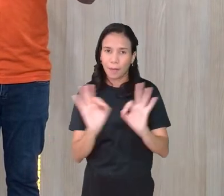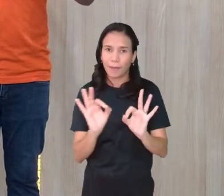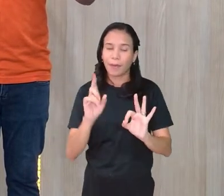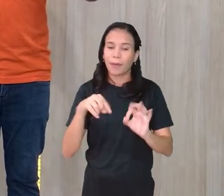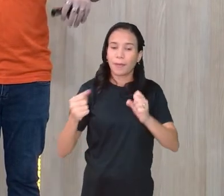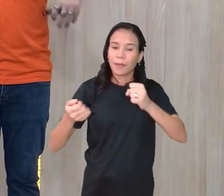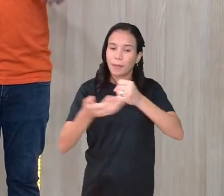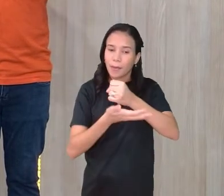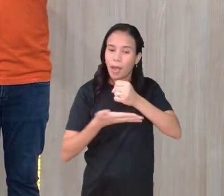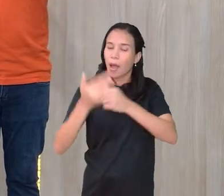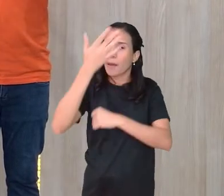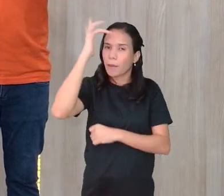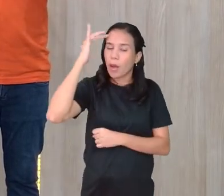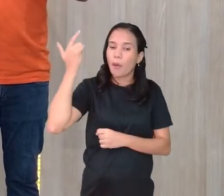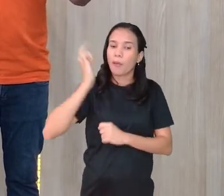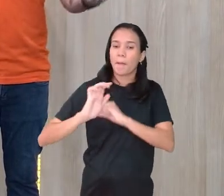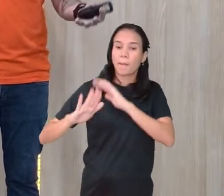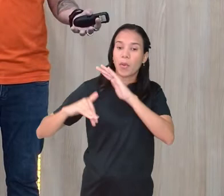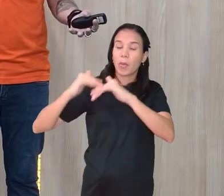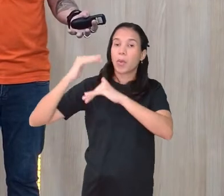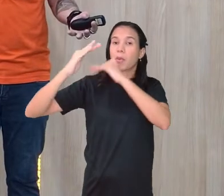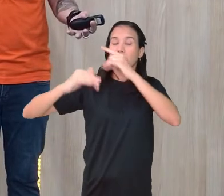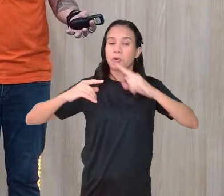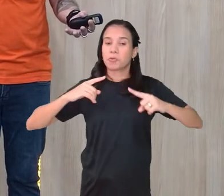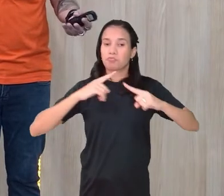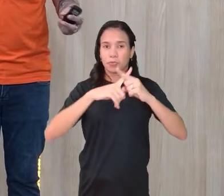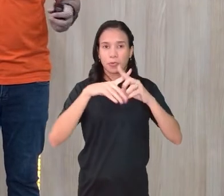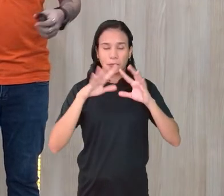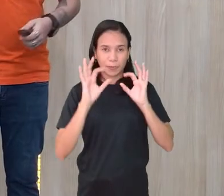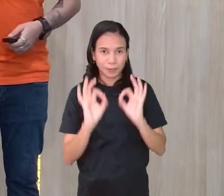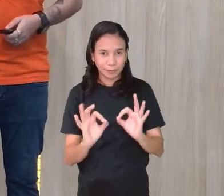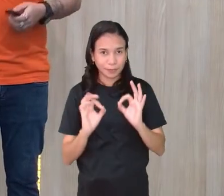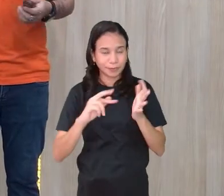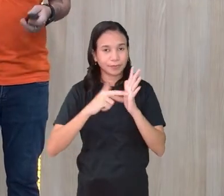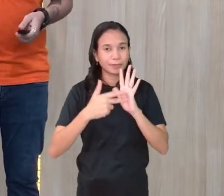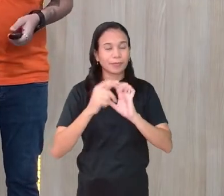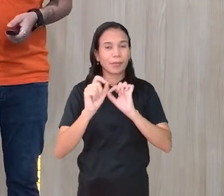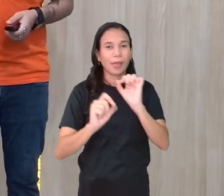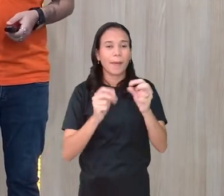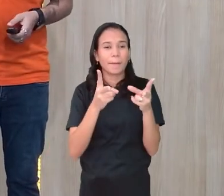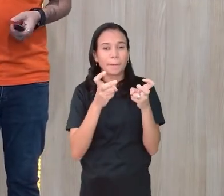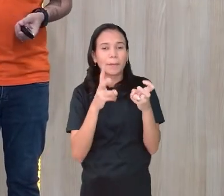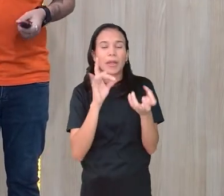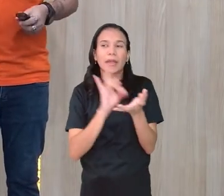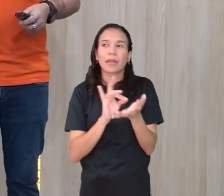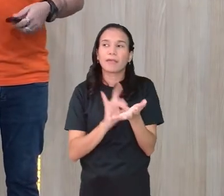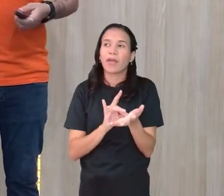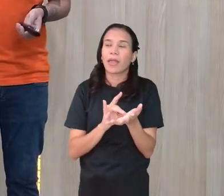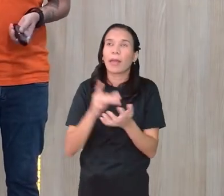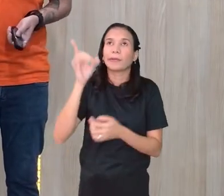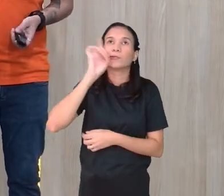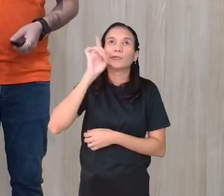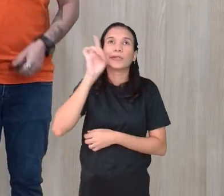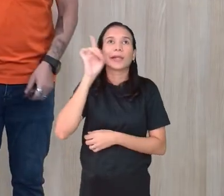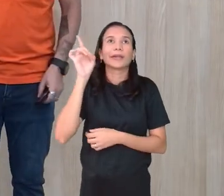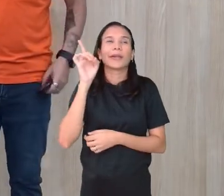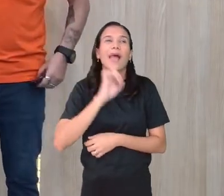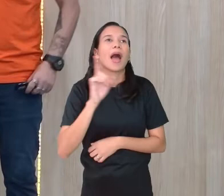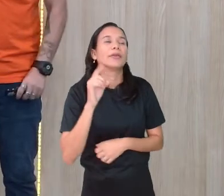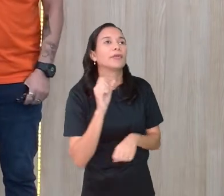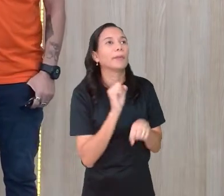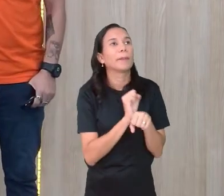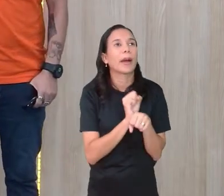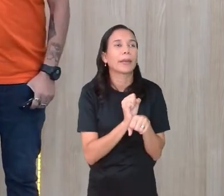a base para tu fazer outras multiplicações, tá certo? Ou seja, tu vai perceber muitas vezes que no dia a dia a gente não para